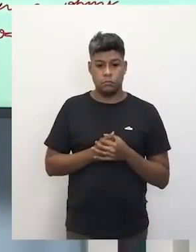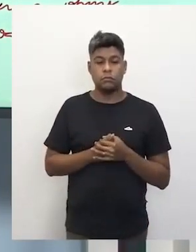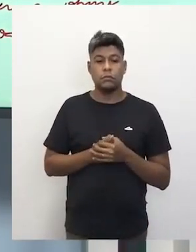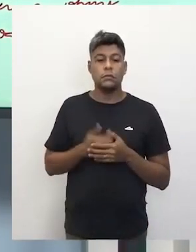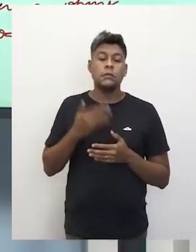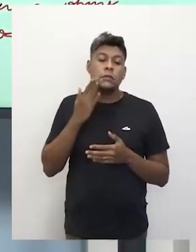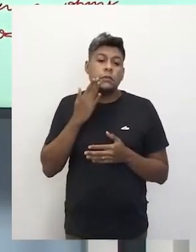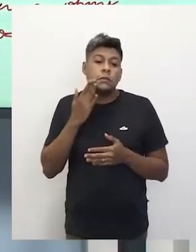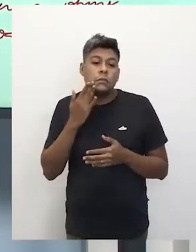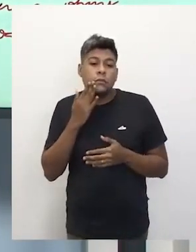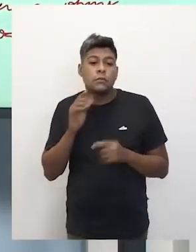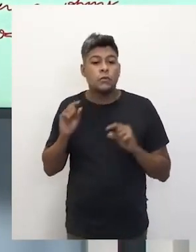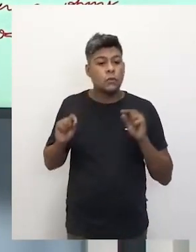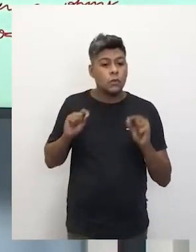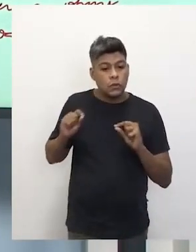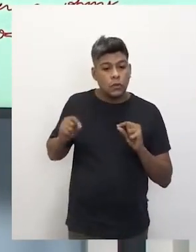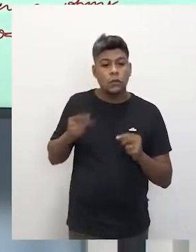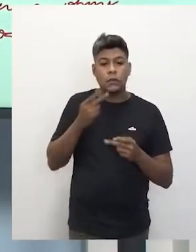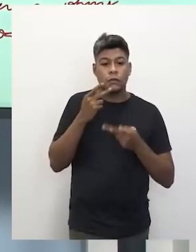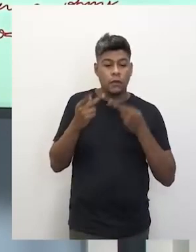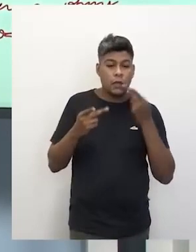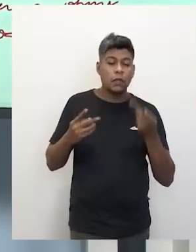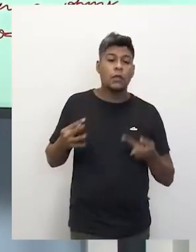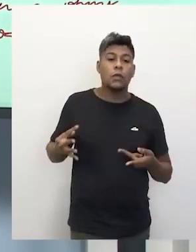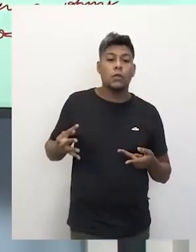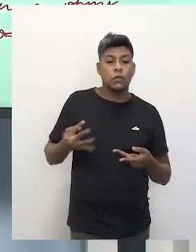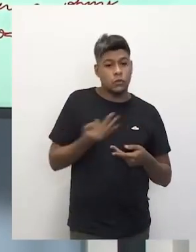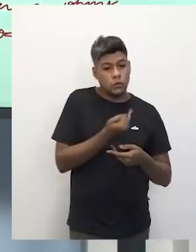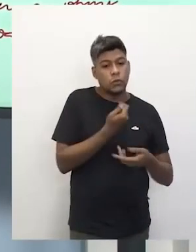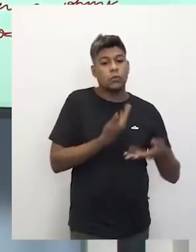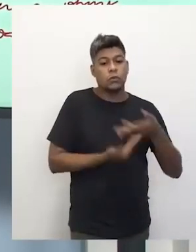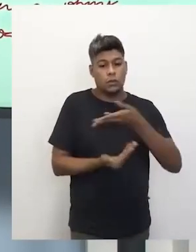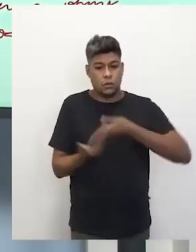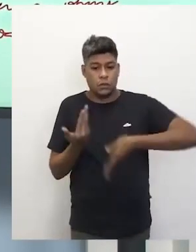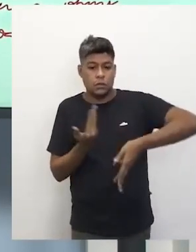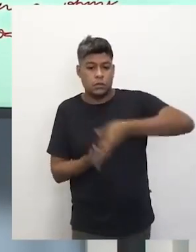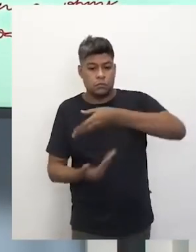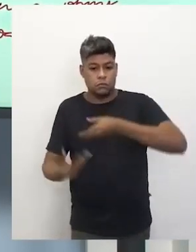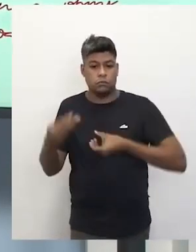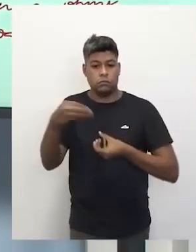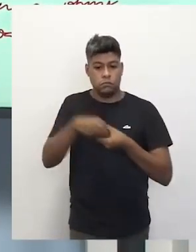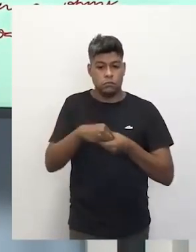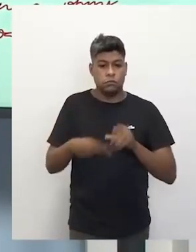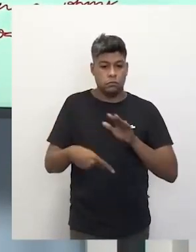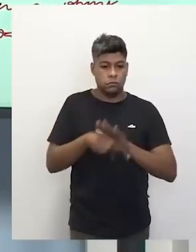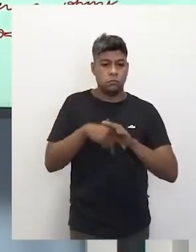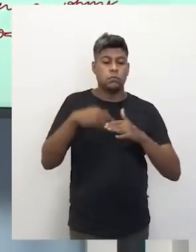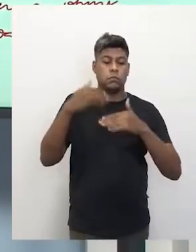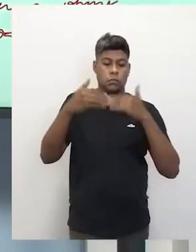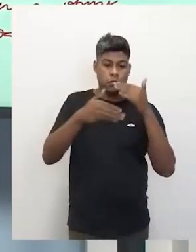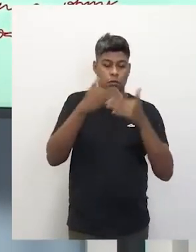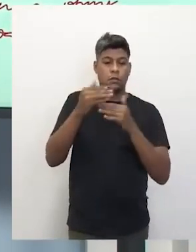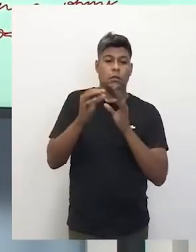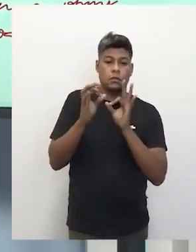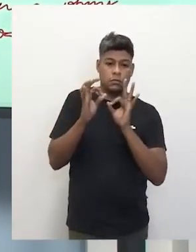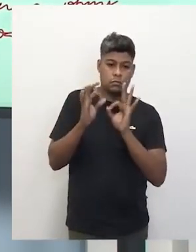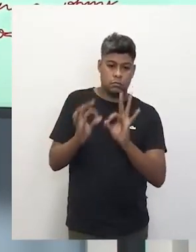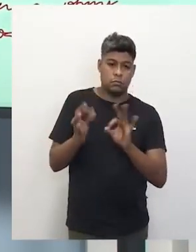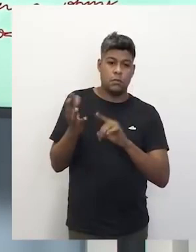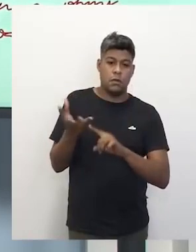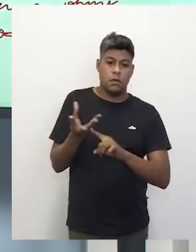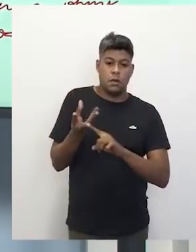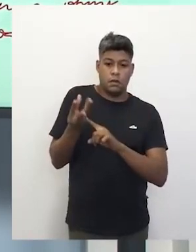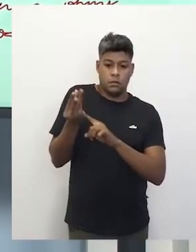esses elementos que vocês citaram aí, todos eles, né, têm relação intrínseca com a questão do processo de legitimação de uma obra,